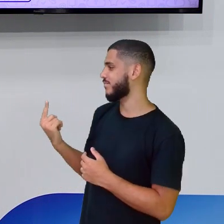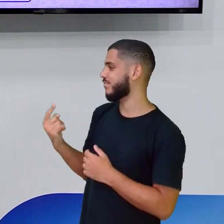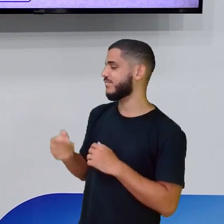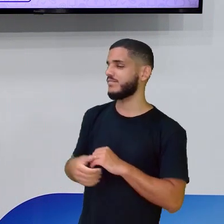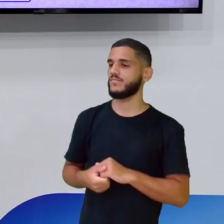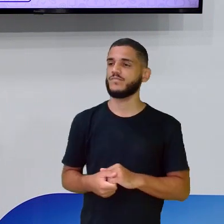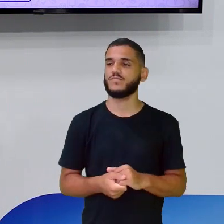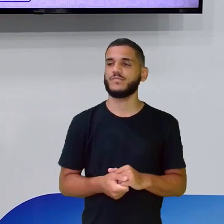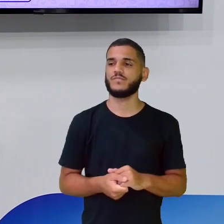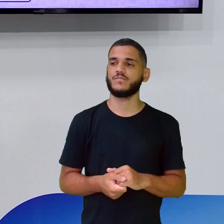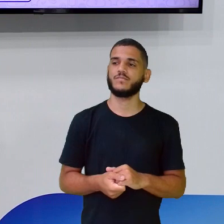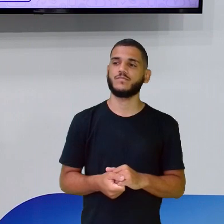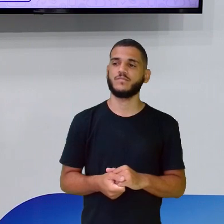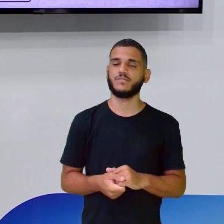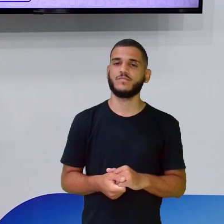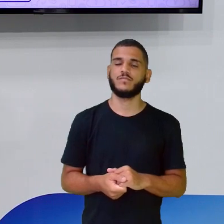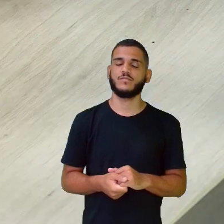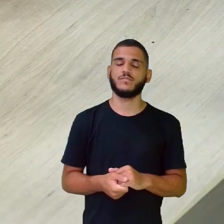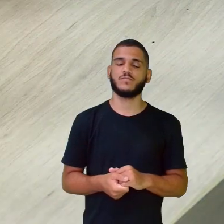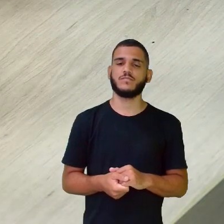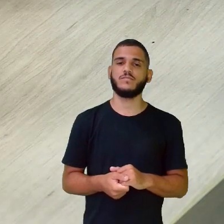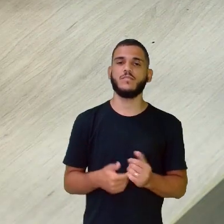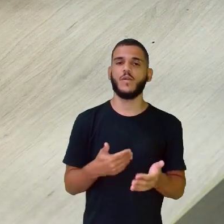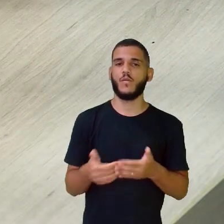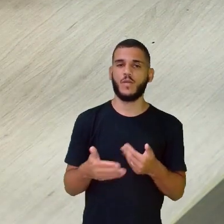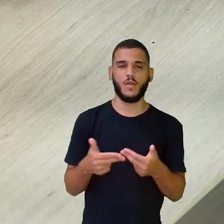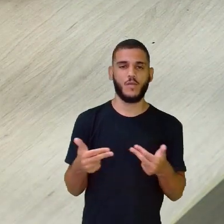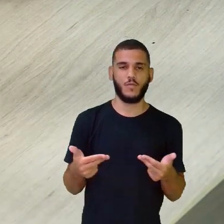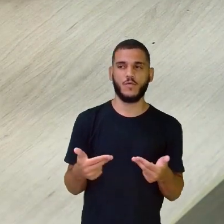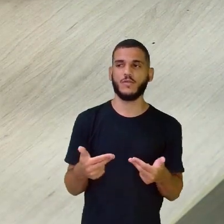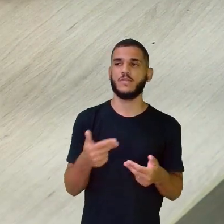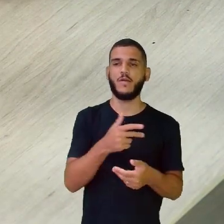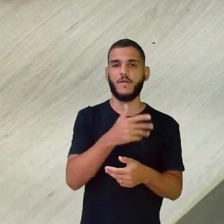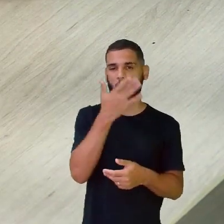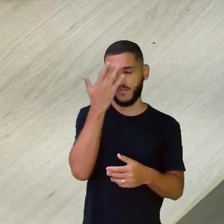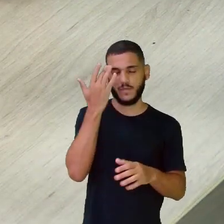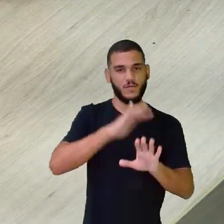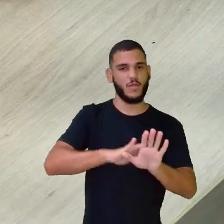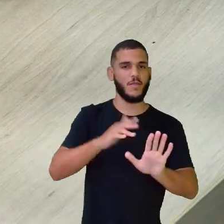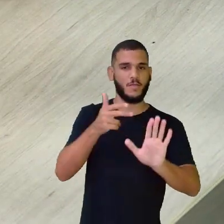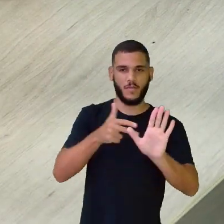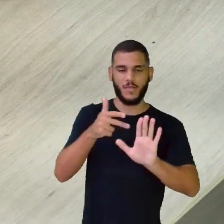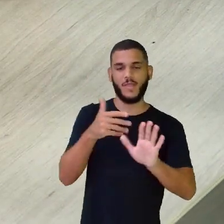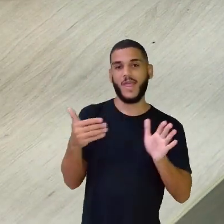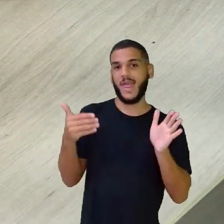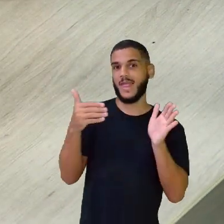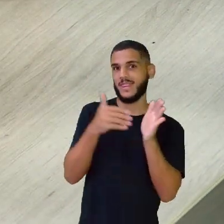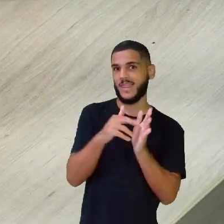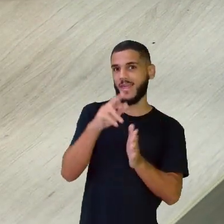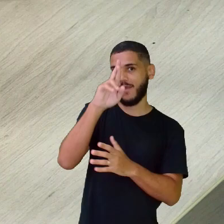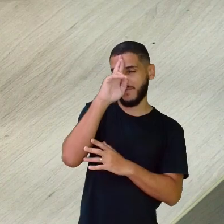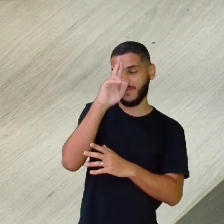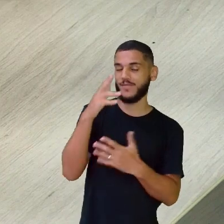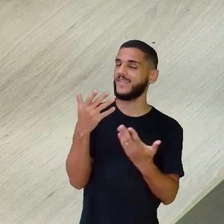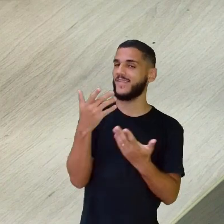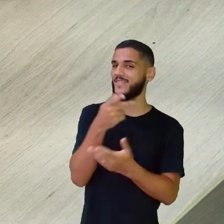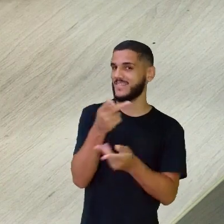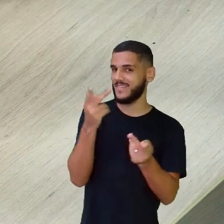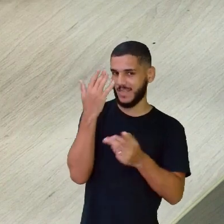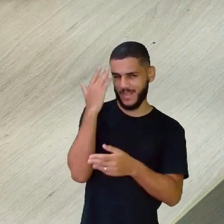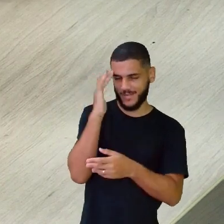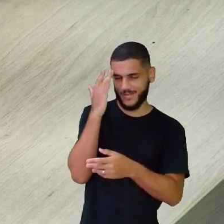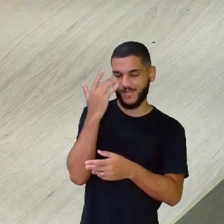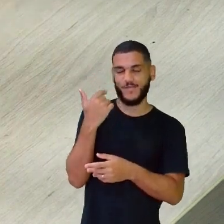Qualquer coisa eu peço socorro à produção, aí eles me deixam até o meio-dia. Será? Será